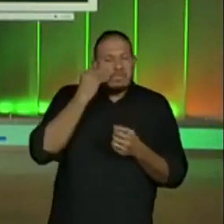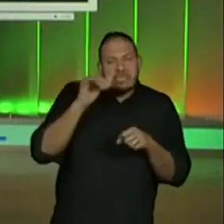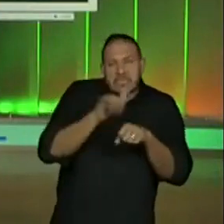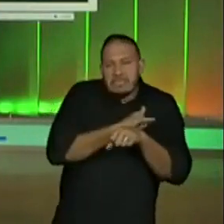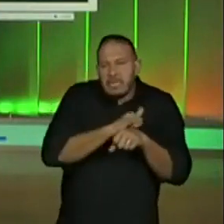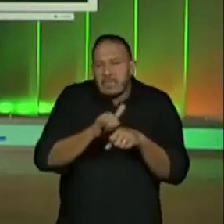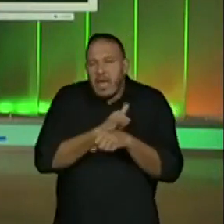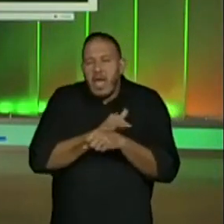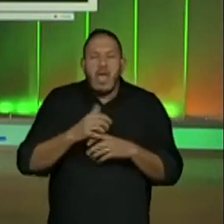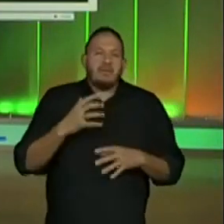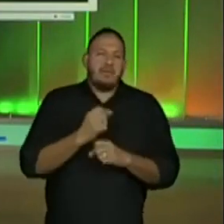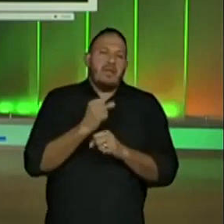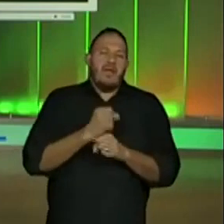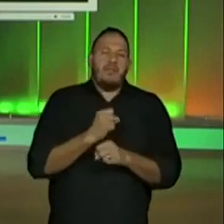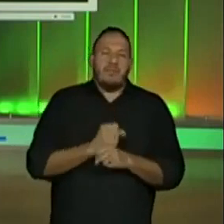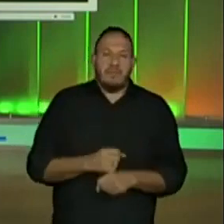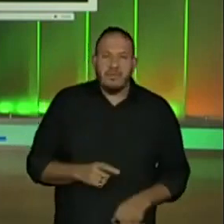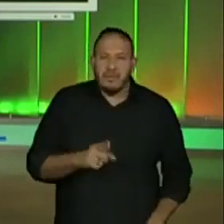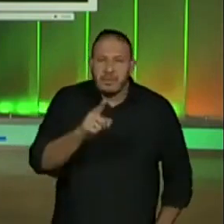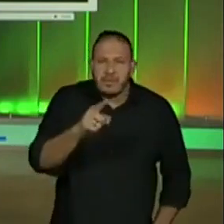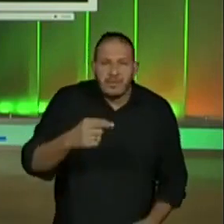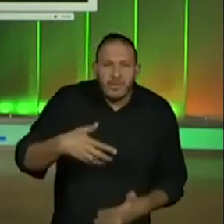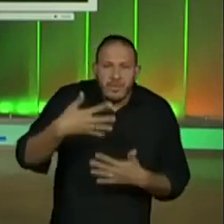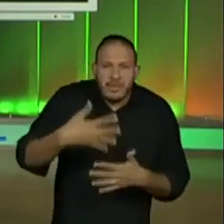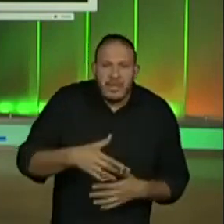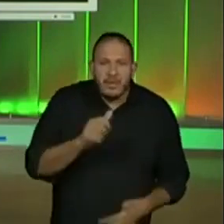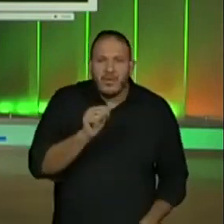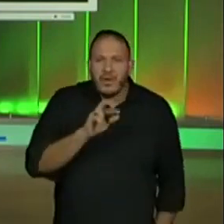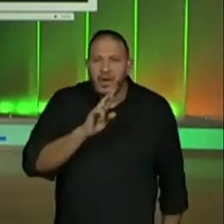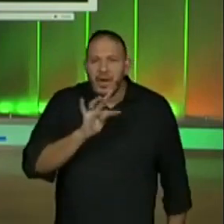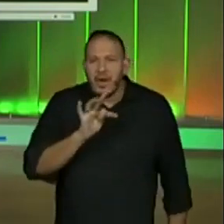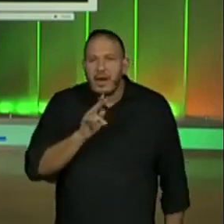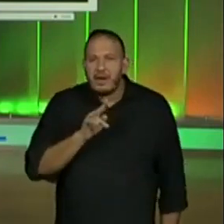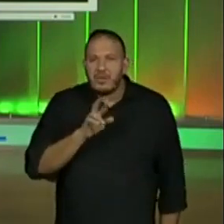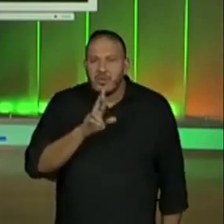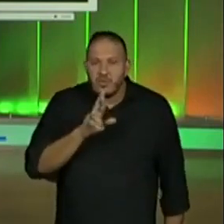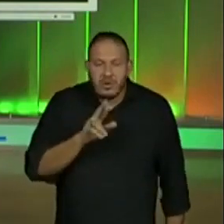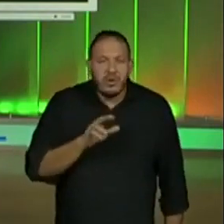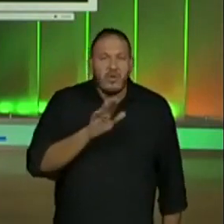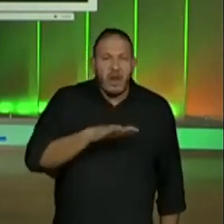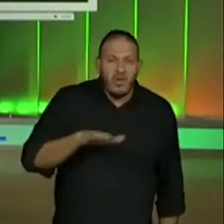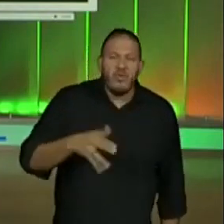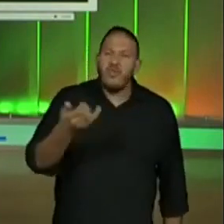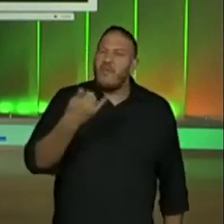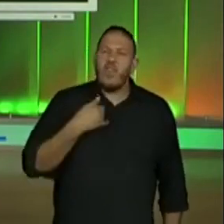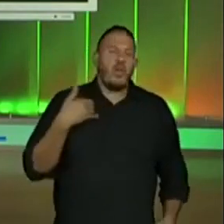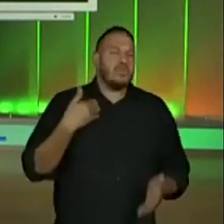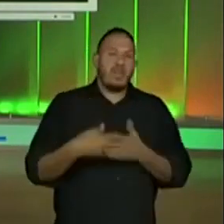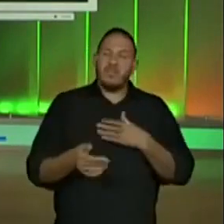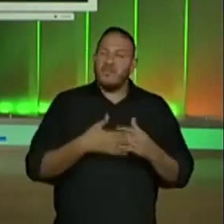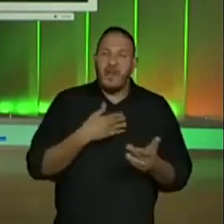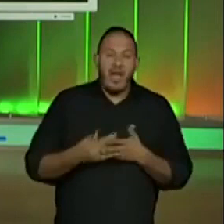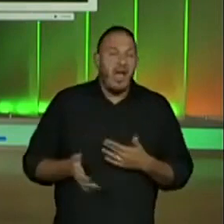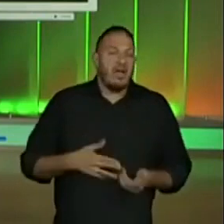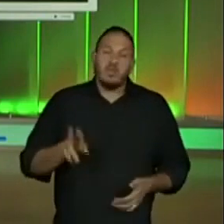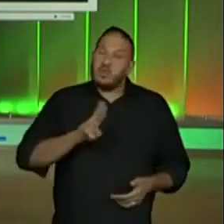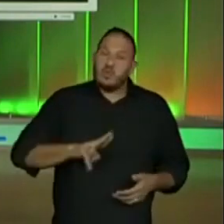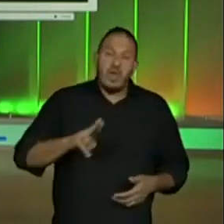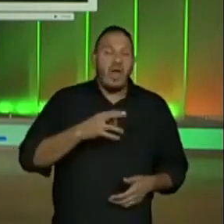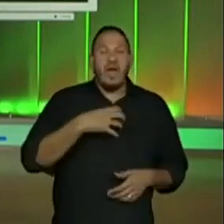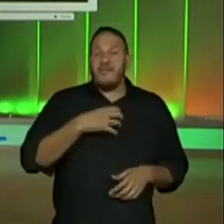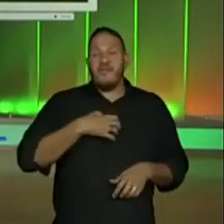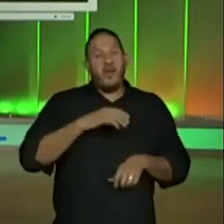cálculo. Isso, Arthur. Muito bem. O aluno Arthur disse que tanto faz a maneira que